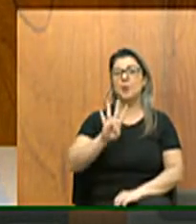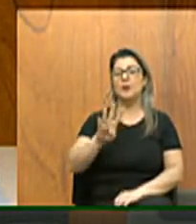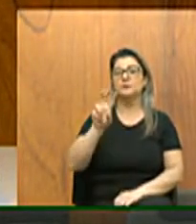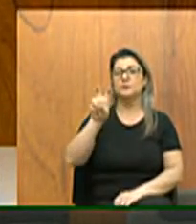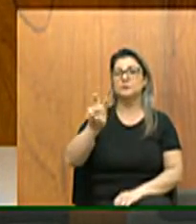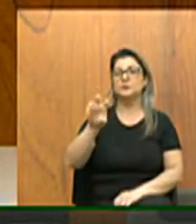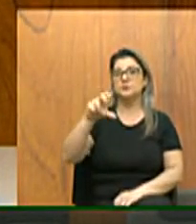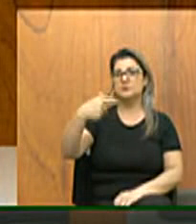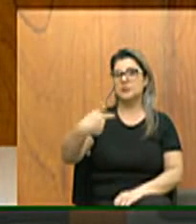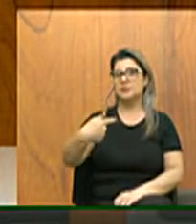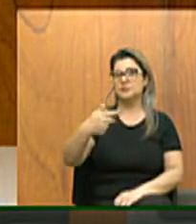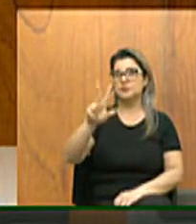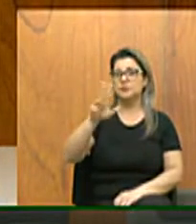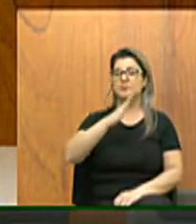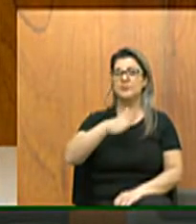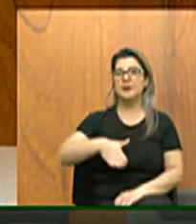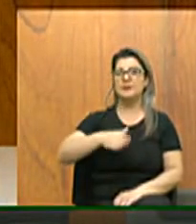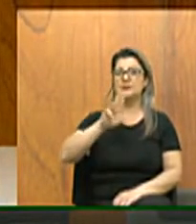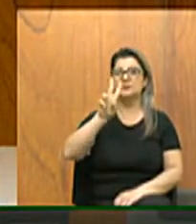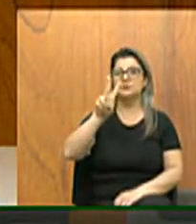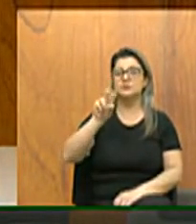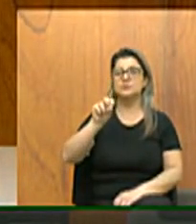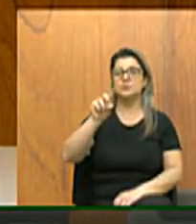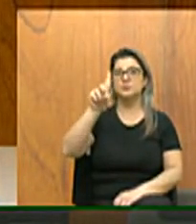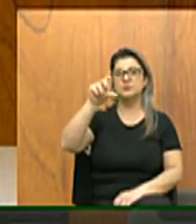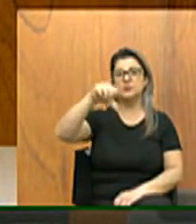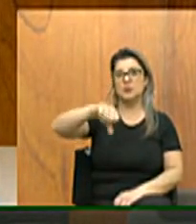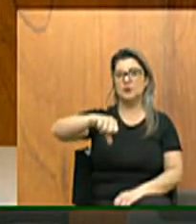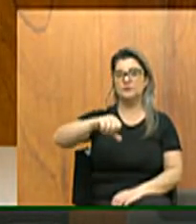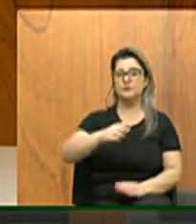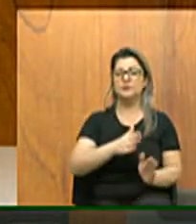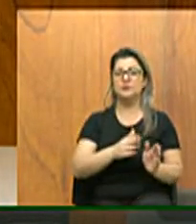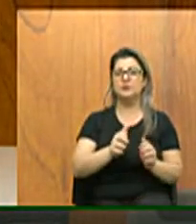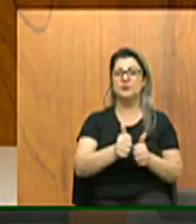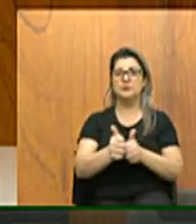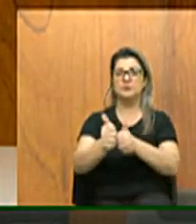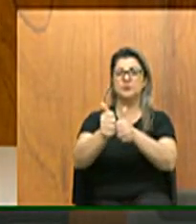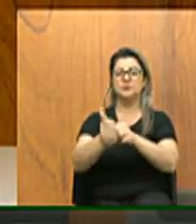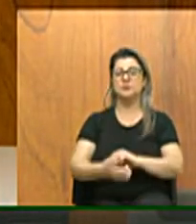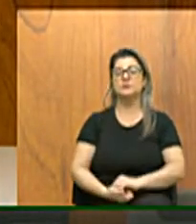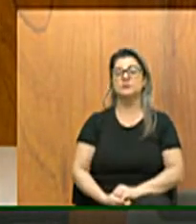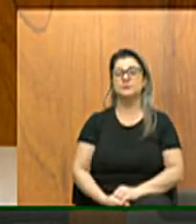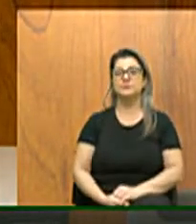457/2019. Está em encaminhamento o projeto.